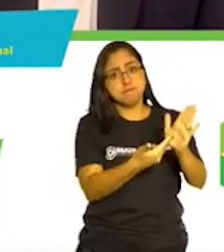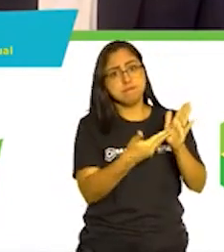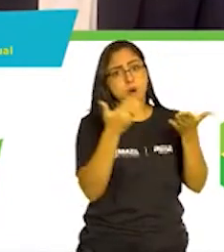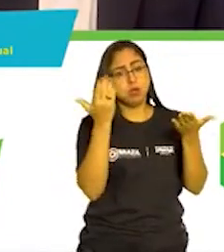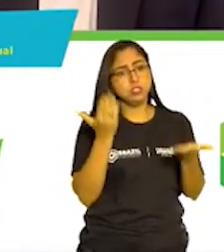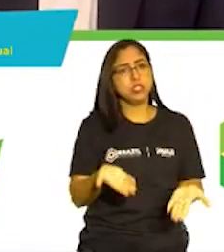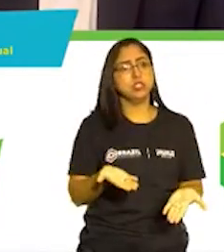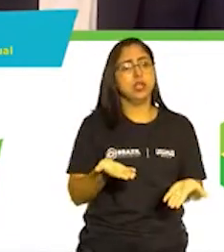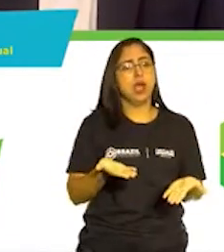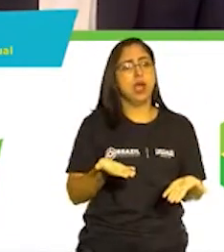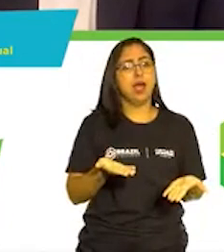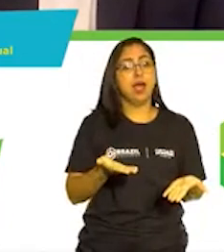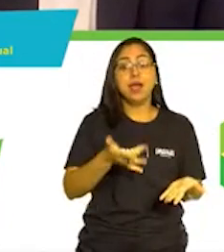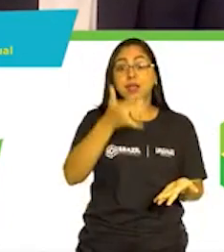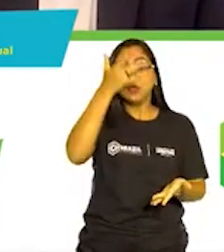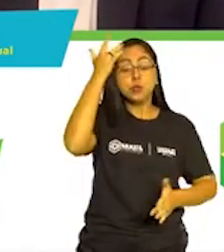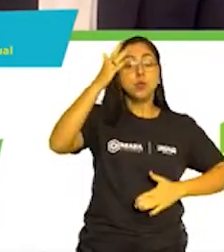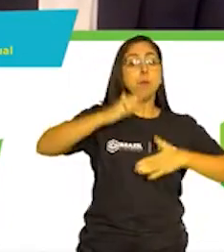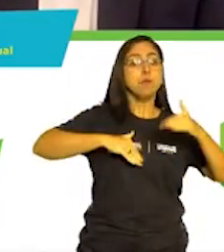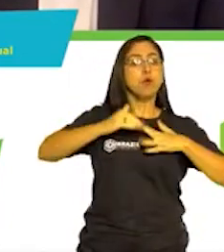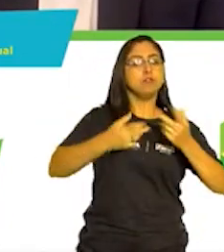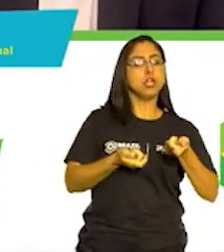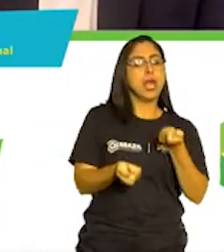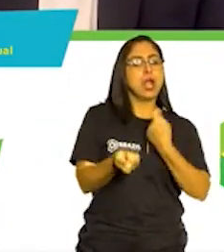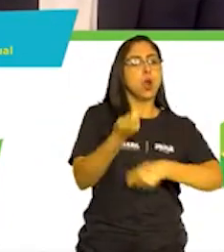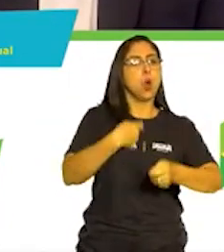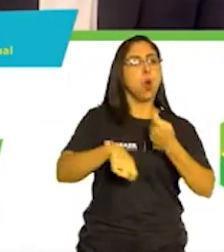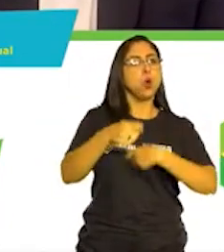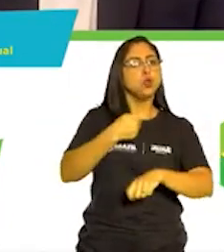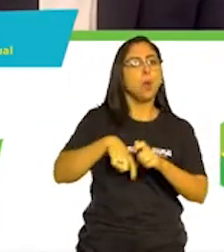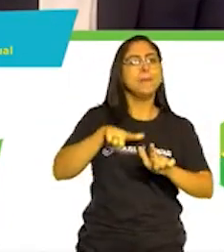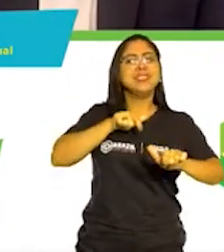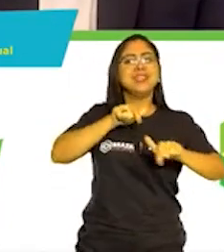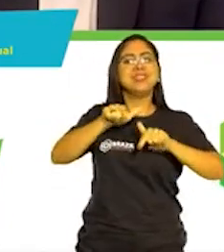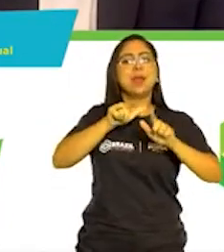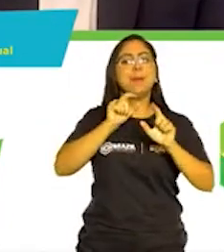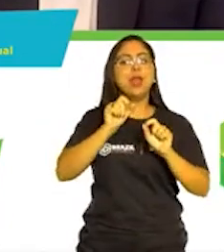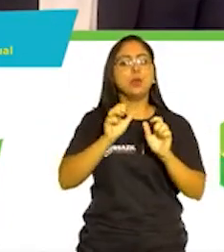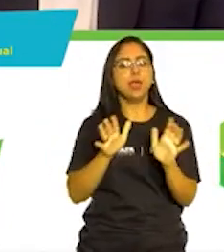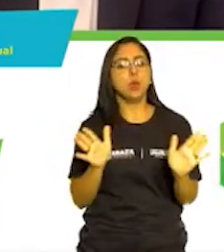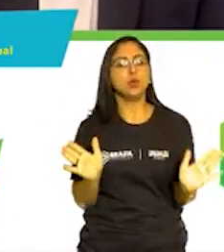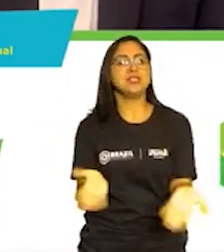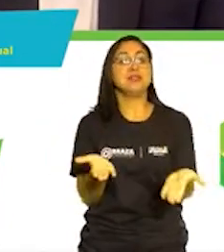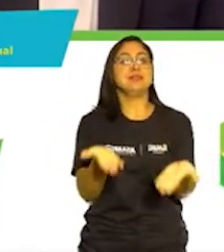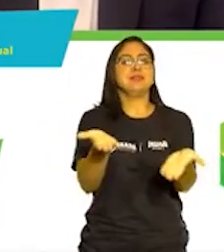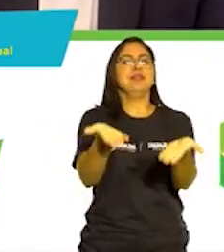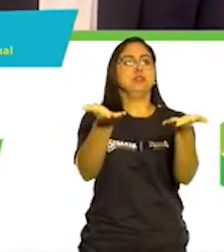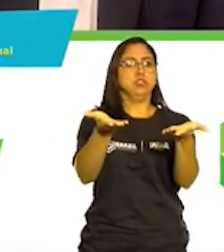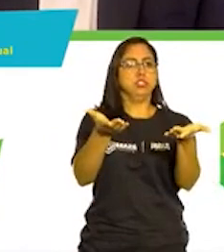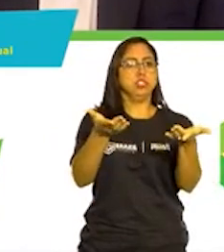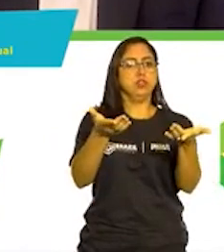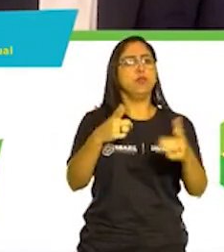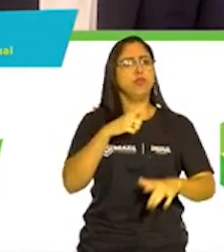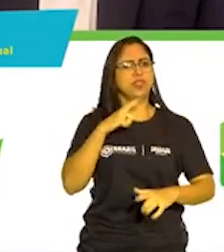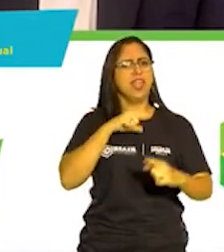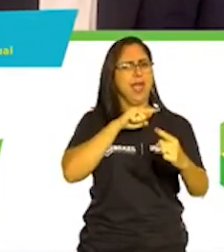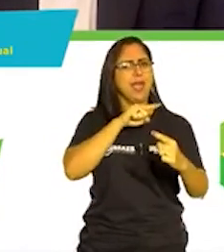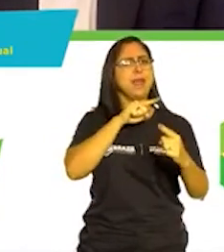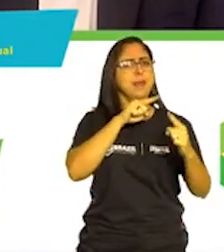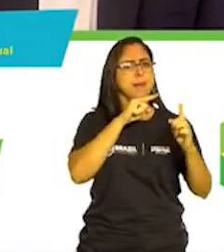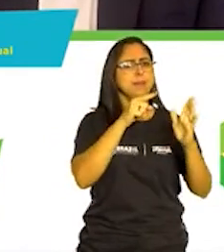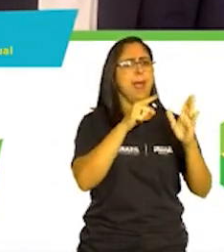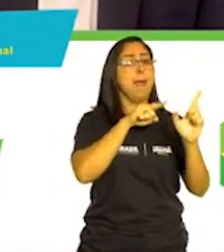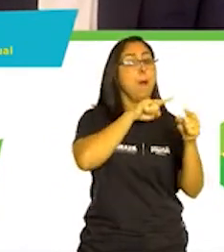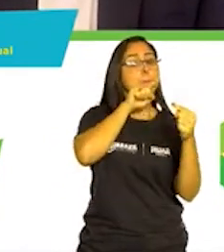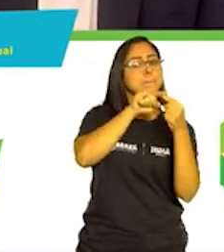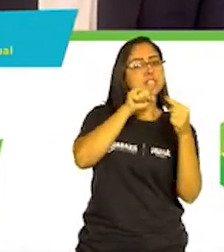economistas, eles trabalham muito com incentivos, né? Você tem metas a serem cumpridas e você tem incentivos adequados